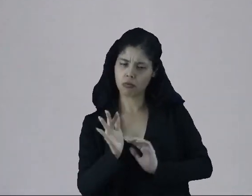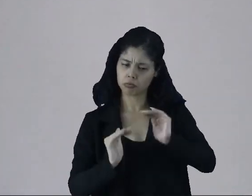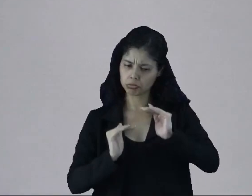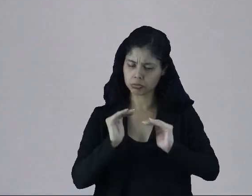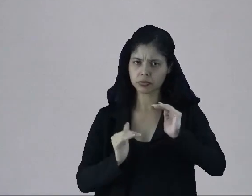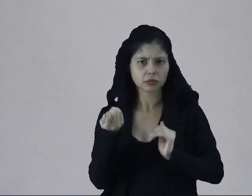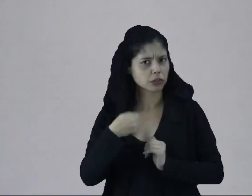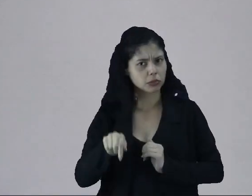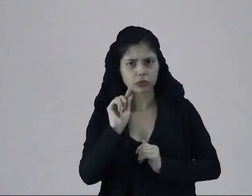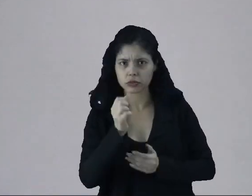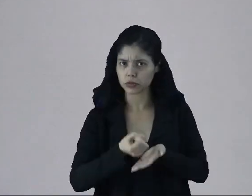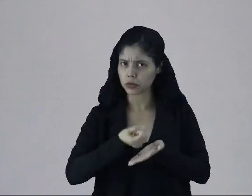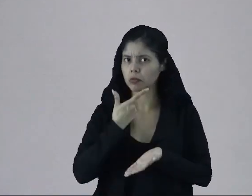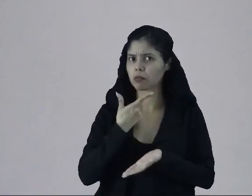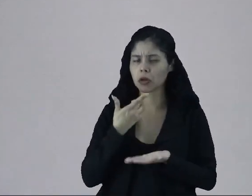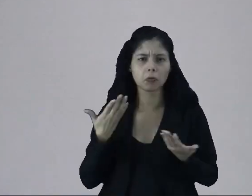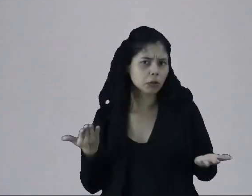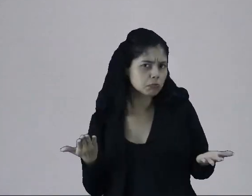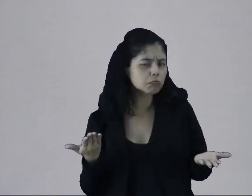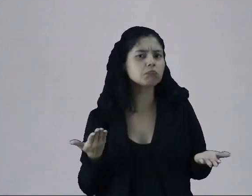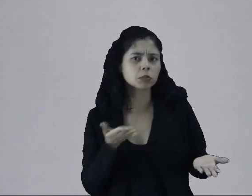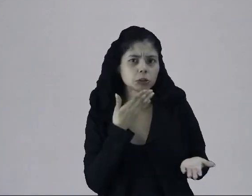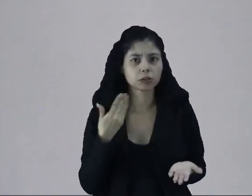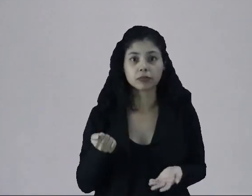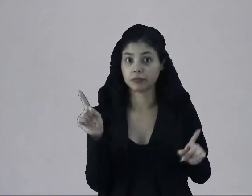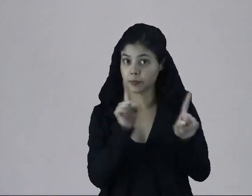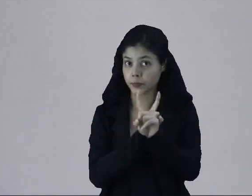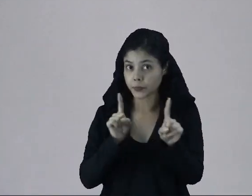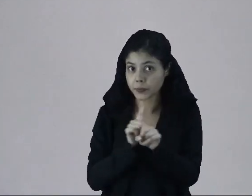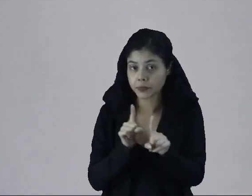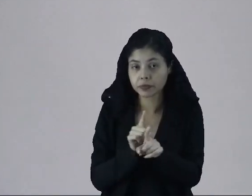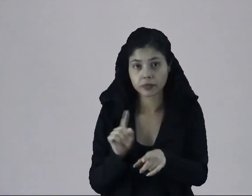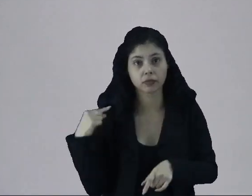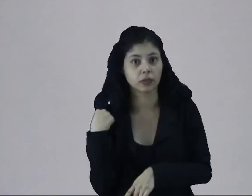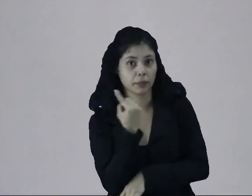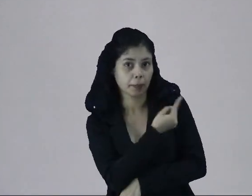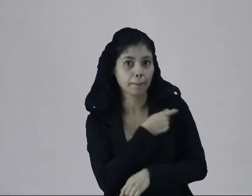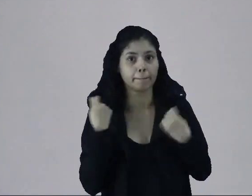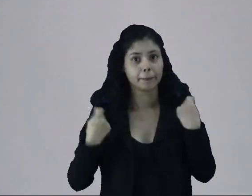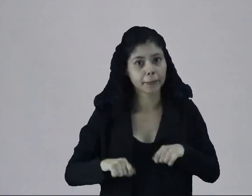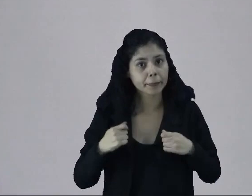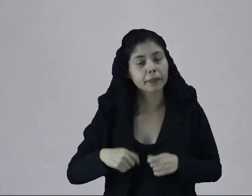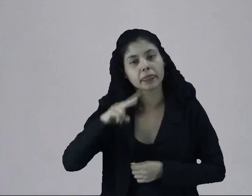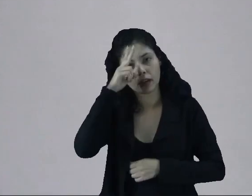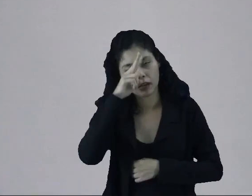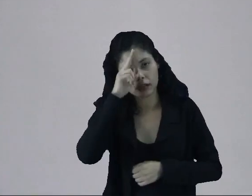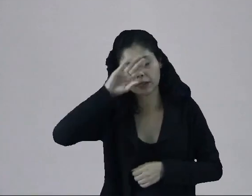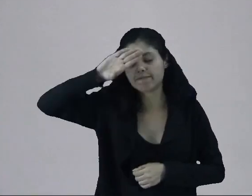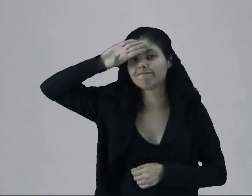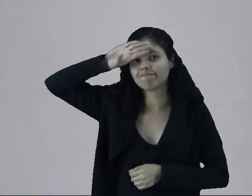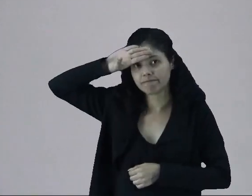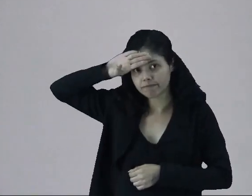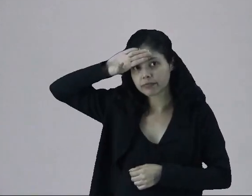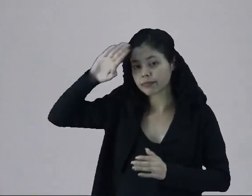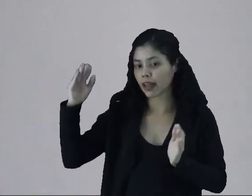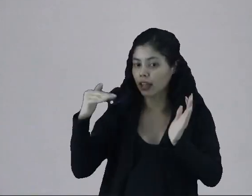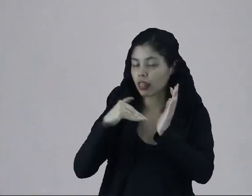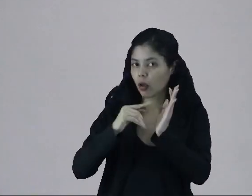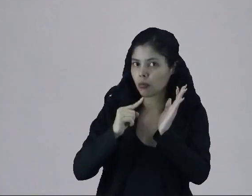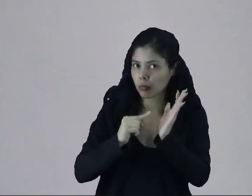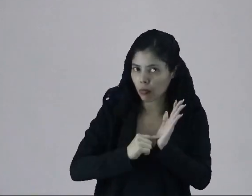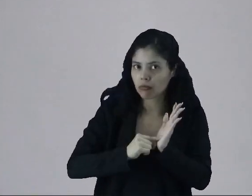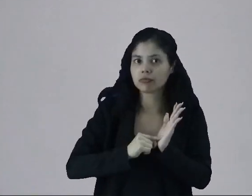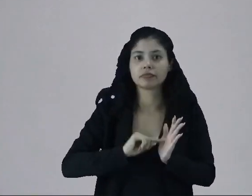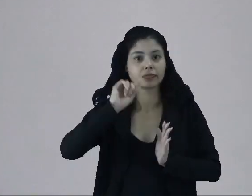isso aí, eu não preciso tomar um antitérmico e tal para melhorar. Não. Então, a gente tem que lembrar o seguinte, que a febre ela é benéfica até um certo